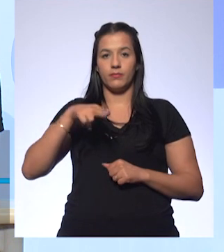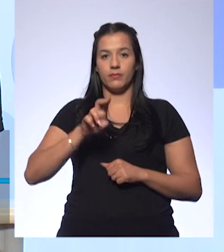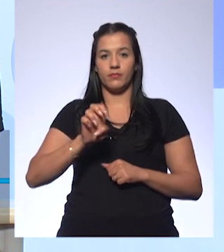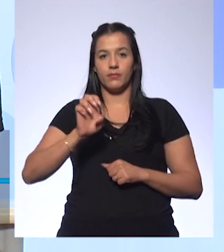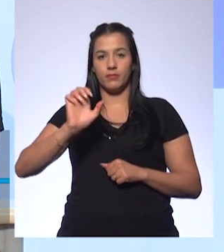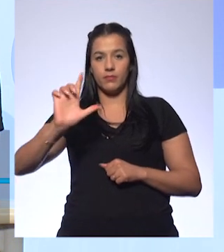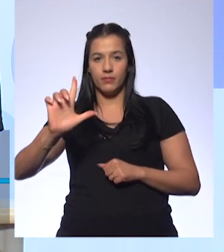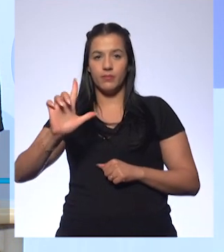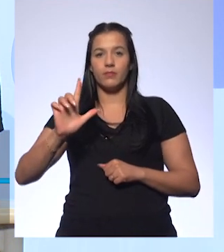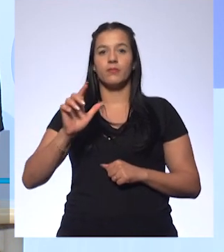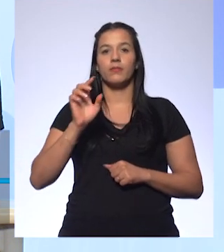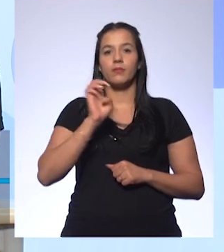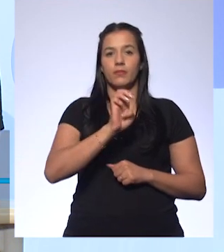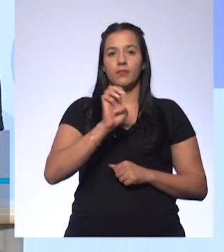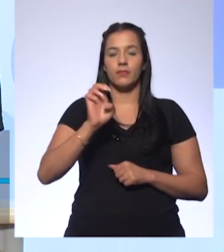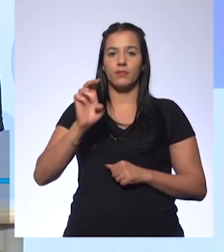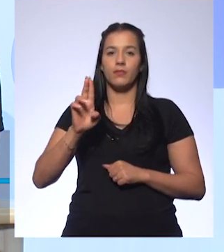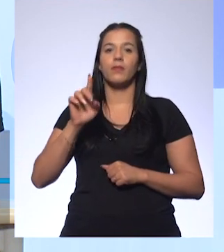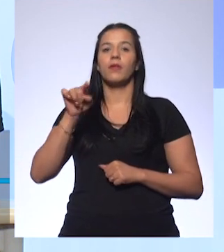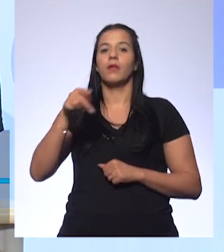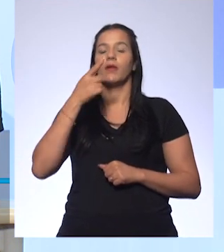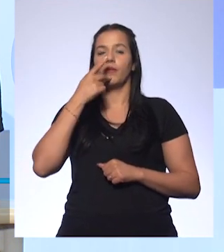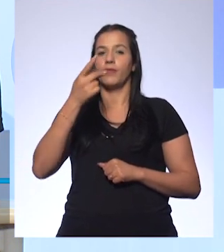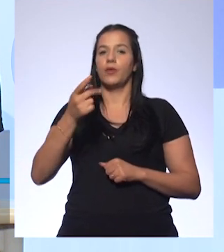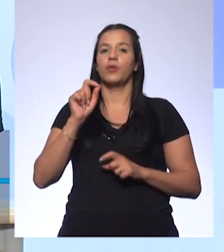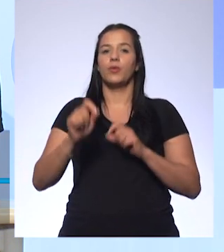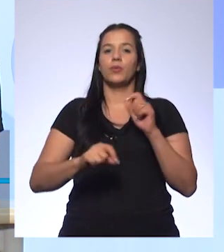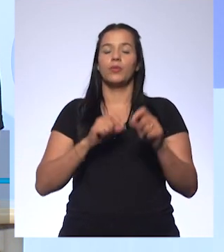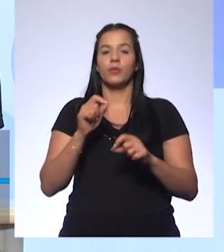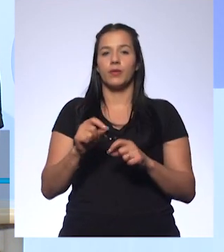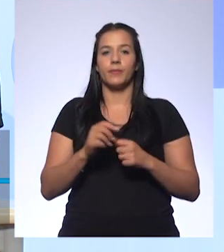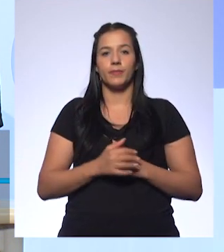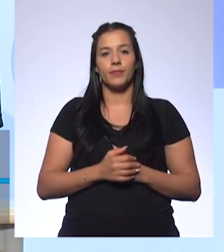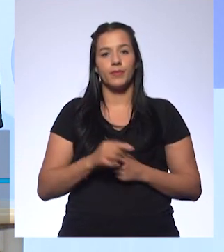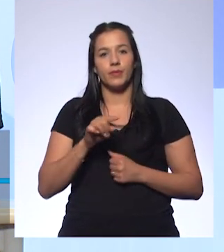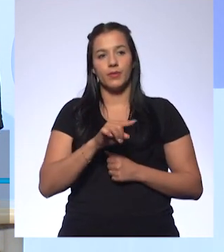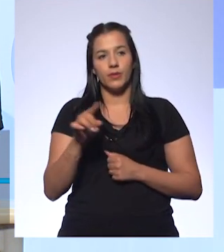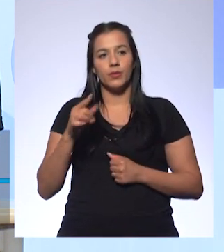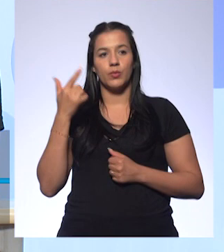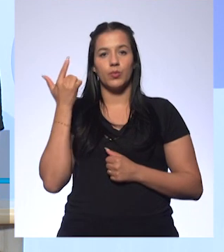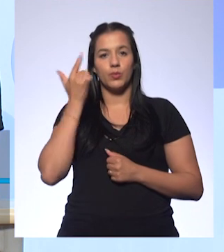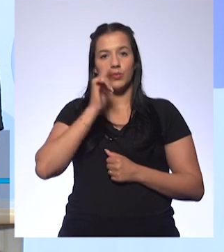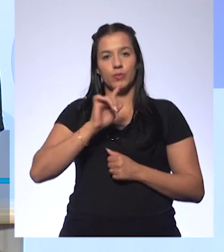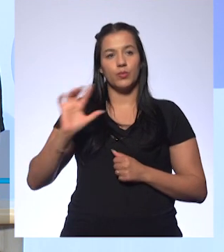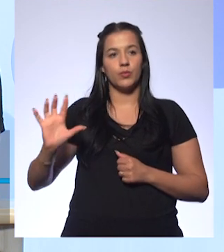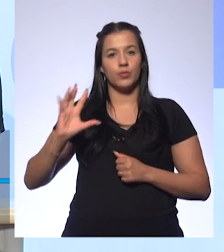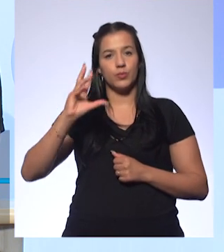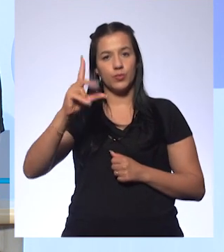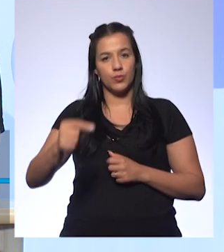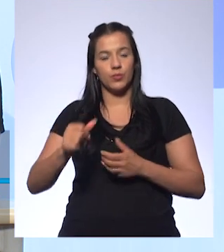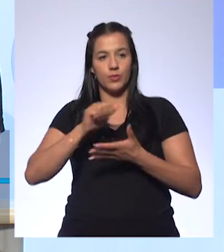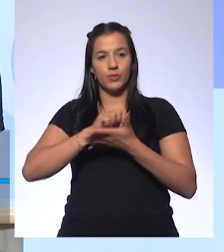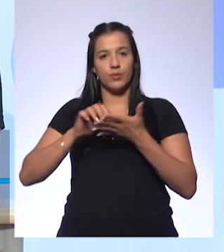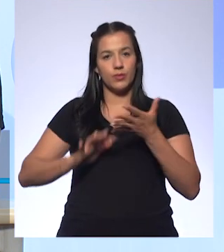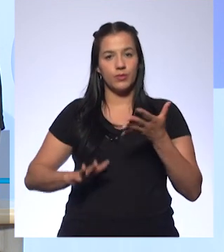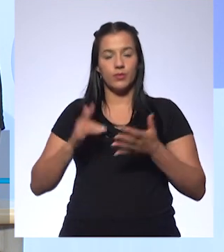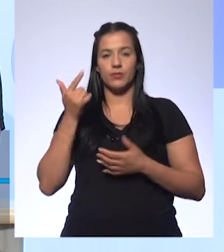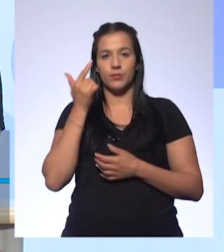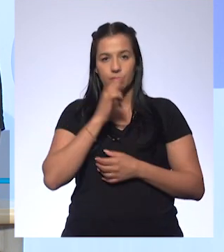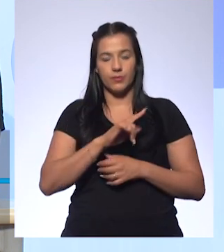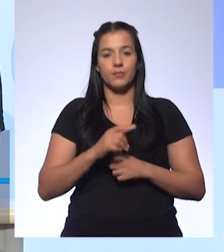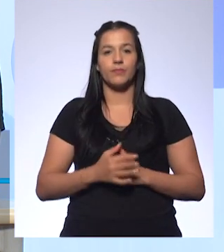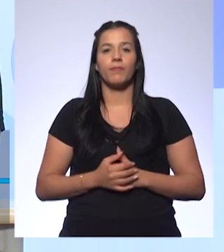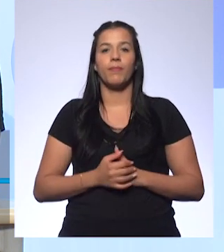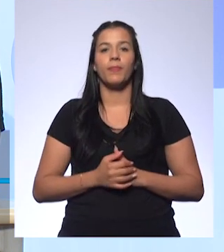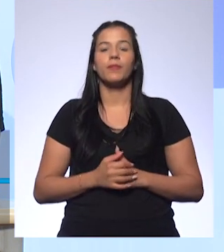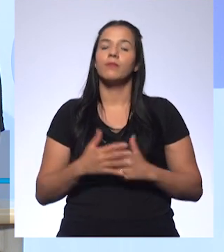Furini, da EE João Marcelino de Almeida, diz que conseguiu realizar todas as atividades. E,